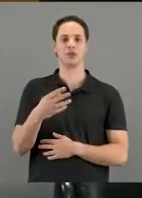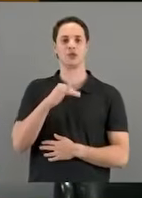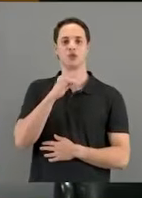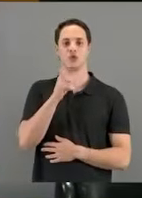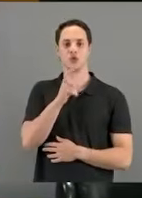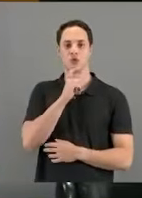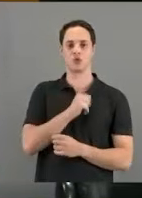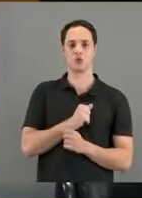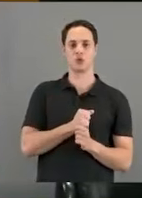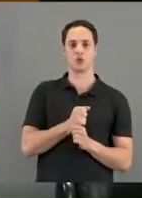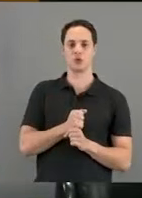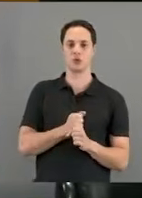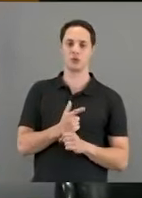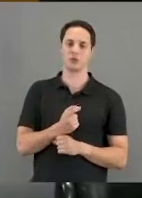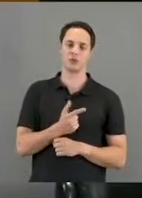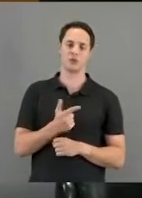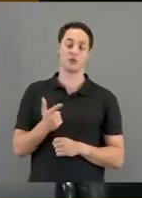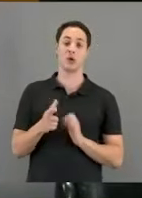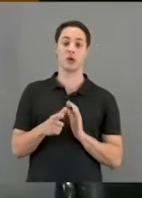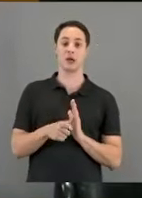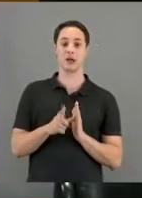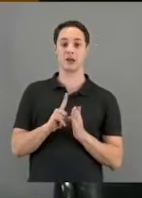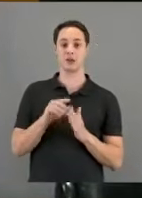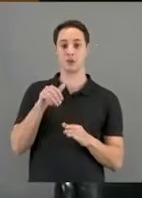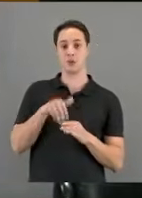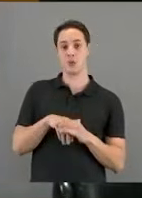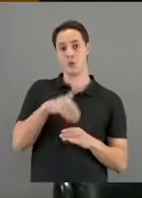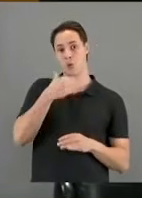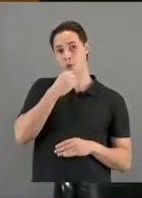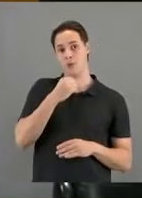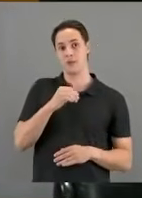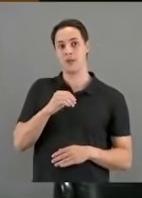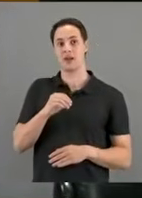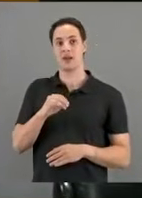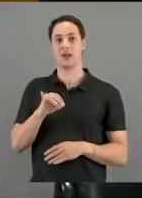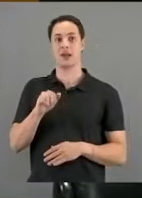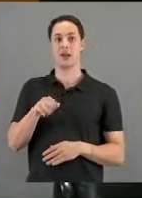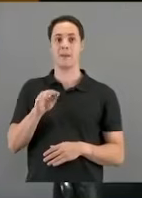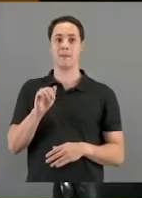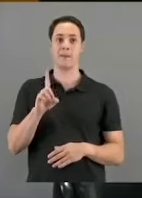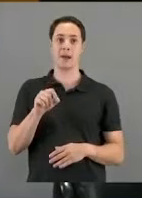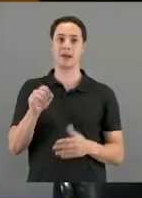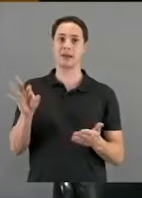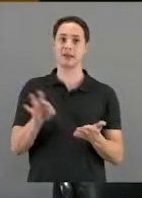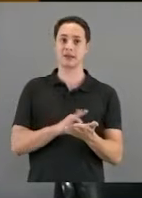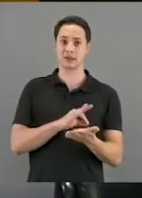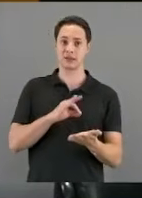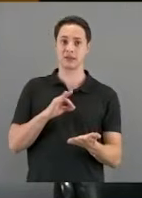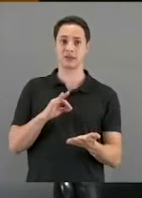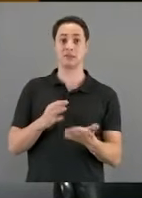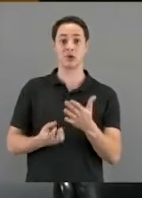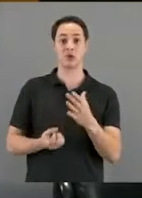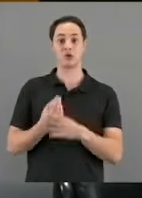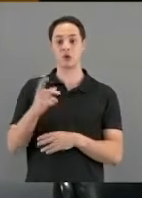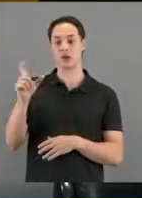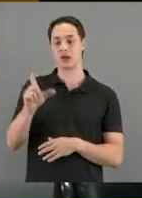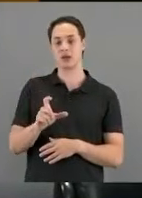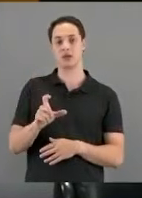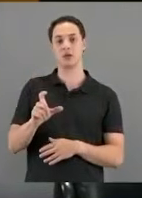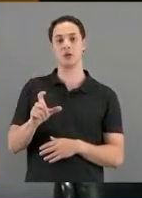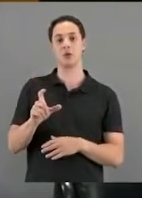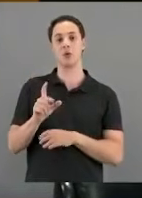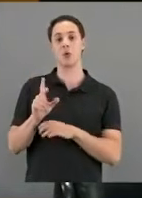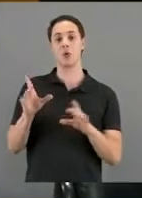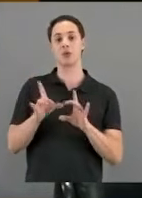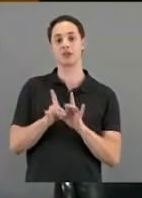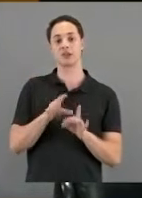13/7/2022, pouco antes da eleição, o Yamada que assina. Foi eles que criaram, senhor presidente. O cartão consignado de benefícios está